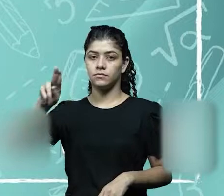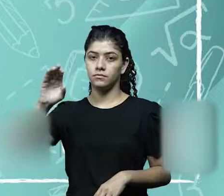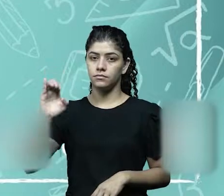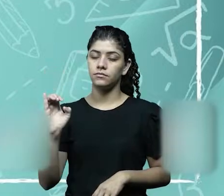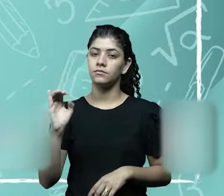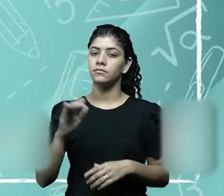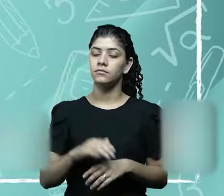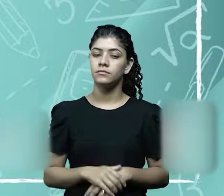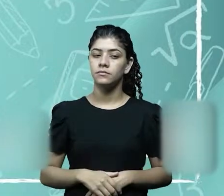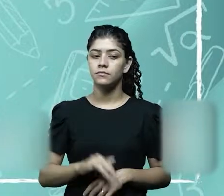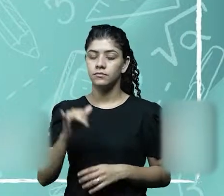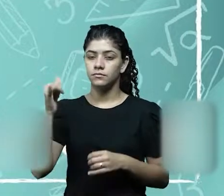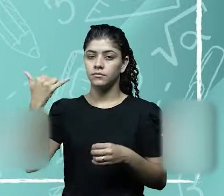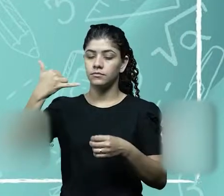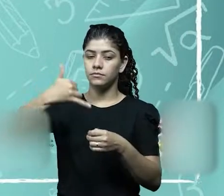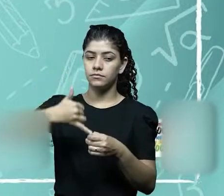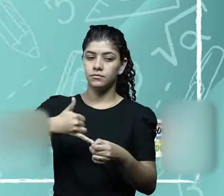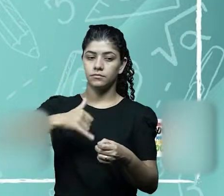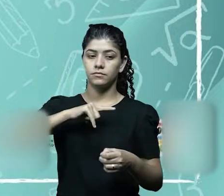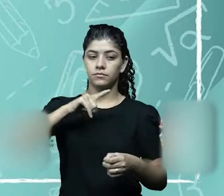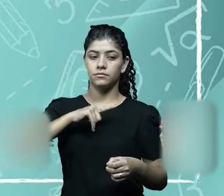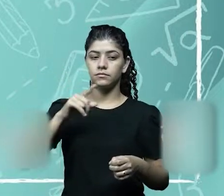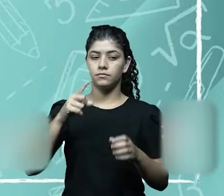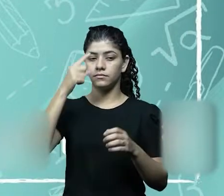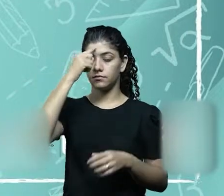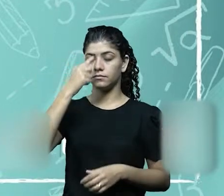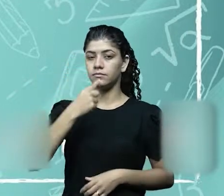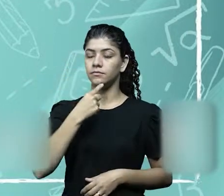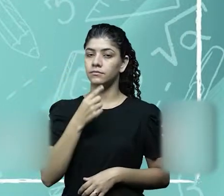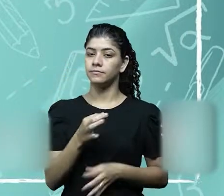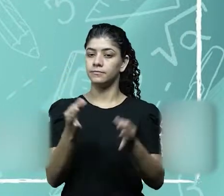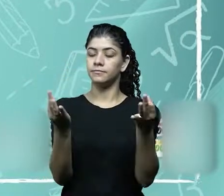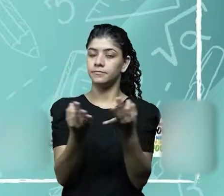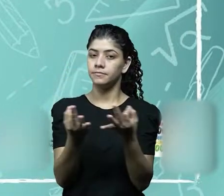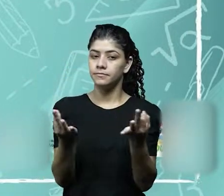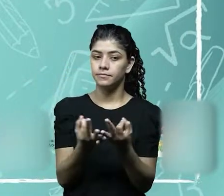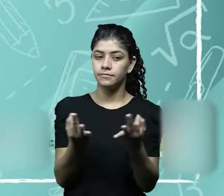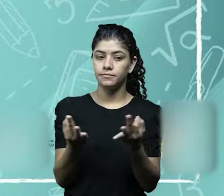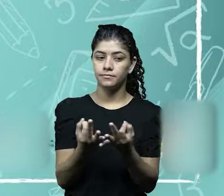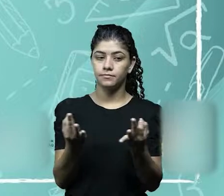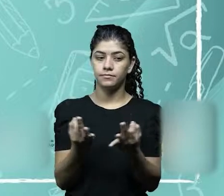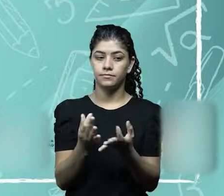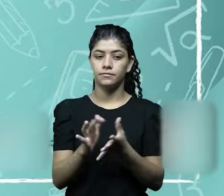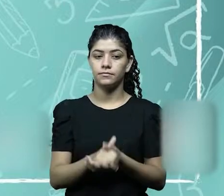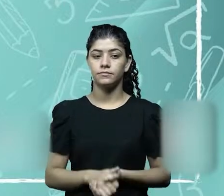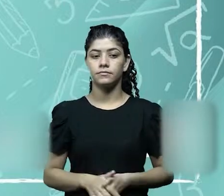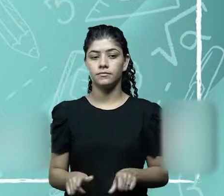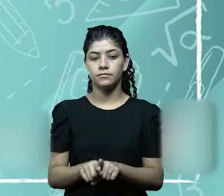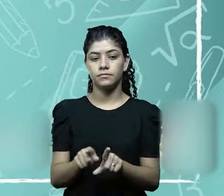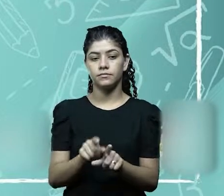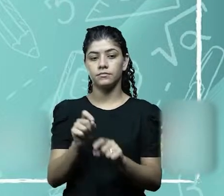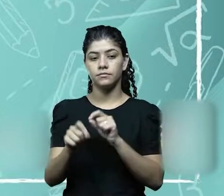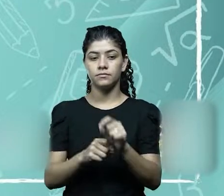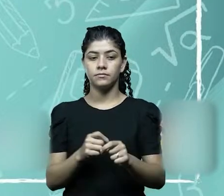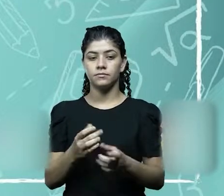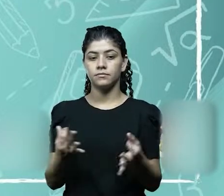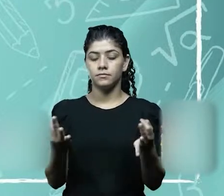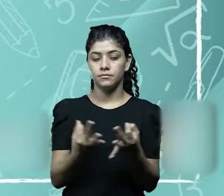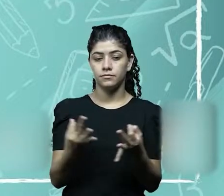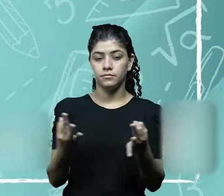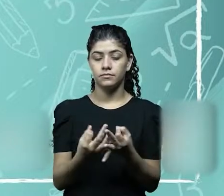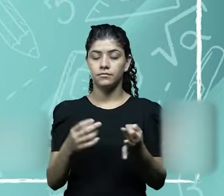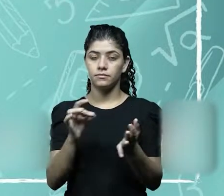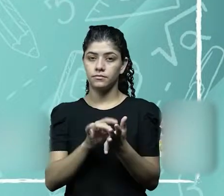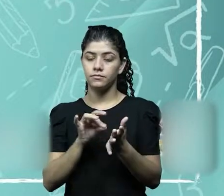ideal desse cilindro que tem um combustível dentro e a imagem real, que na verdade ele